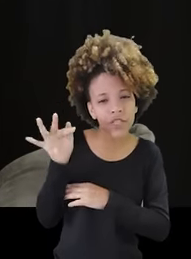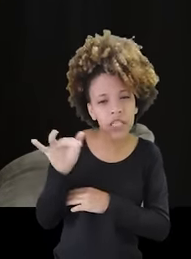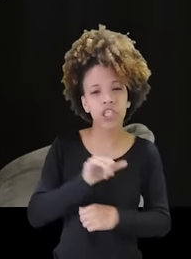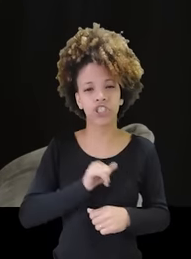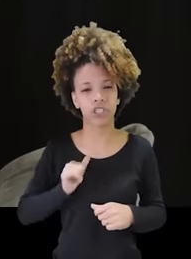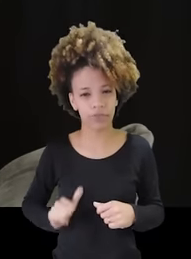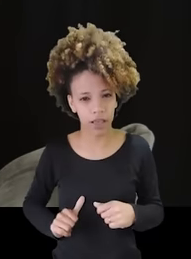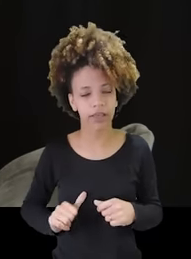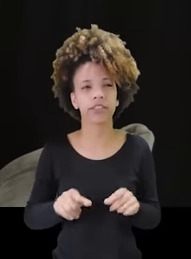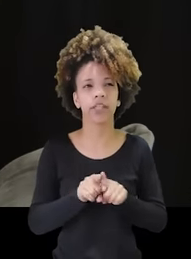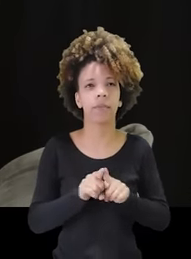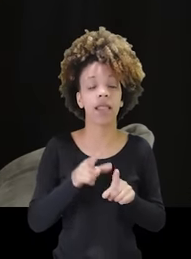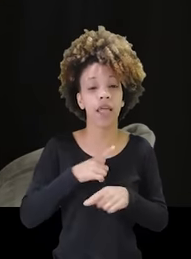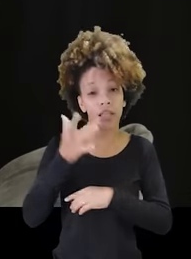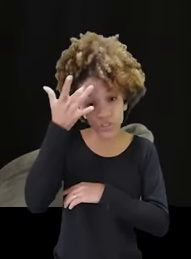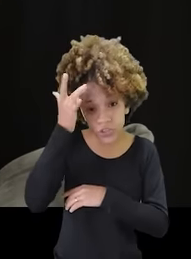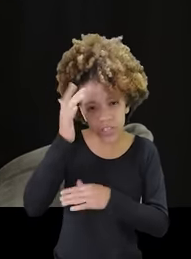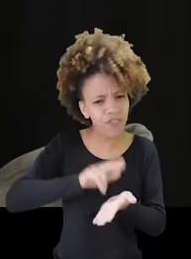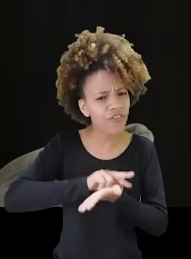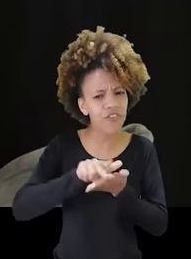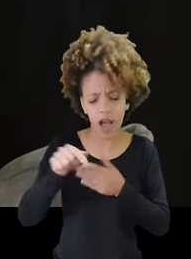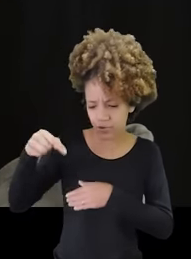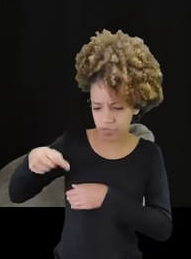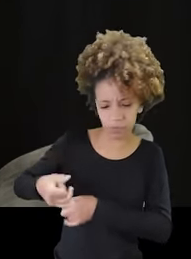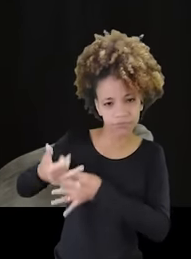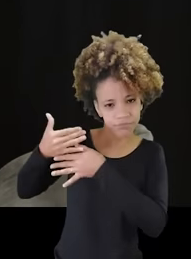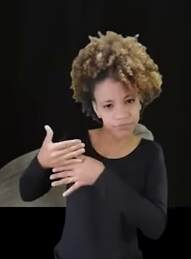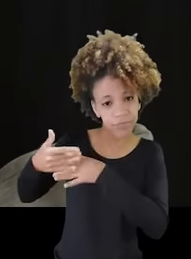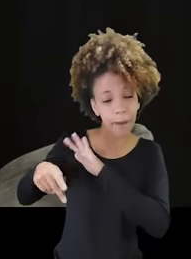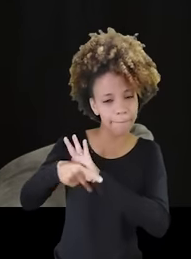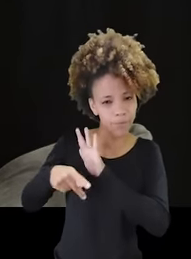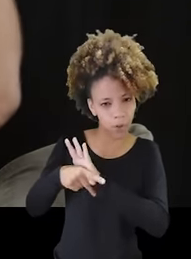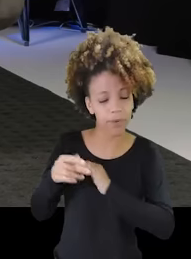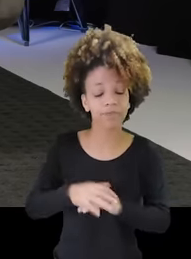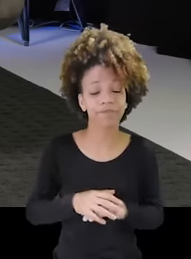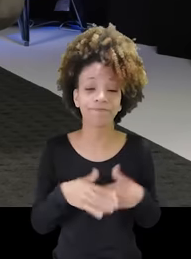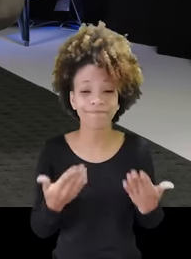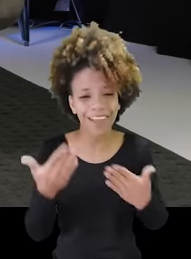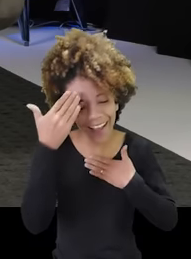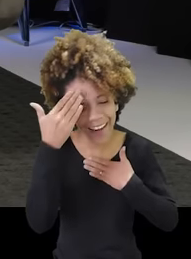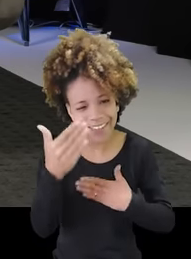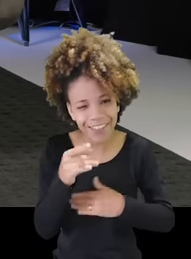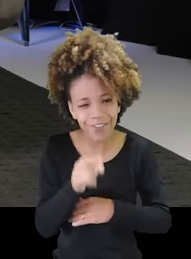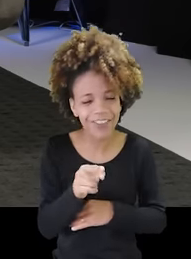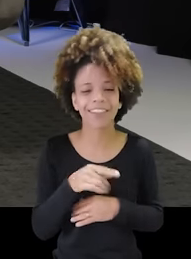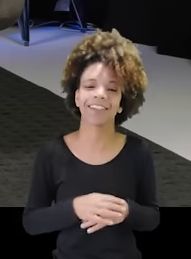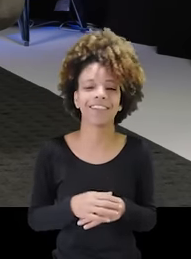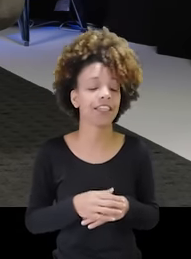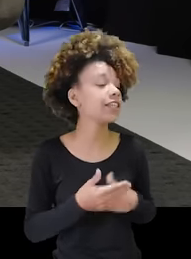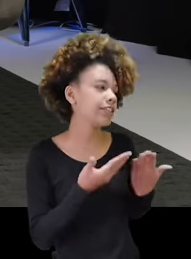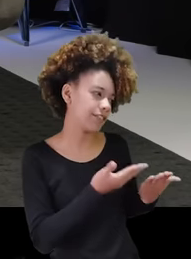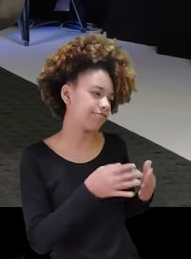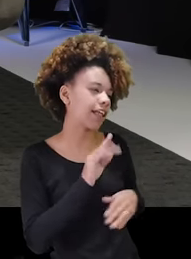peguei chinês né Tem indiano tem vários tem vários aqui aqui na própria playlist galera agradecer vocês demais